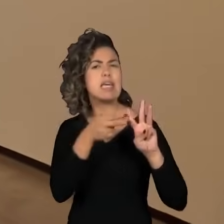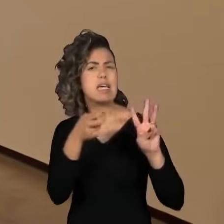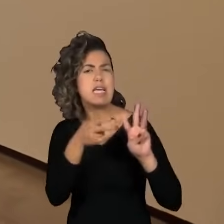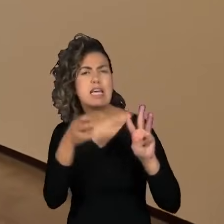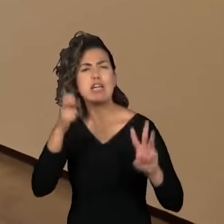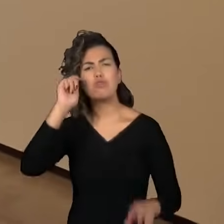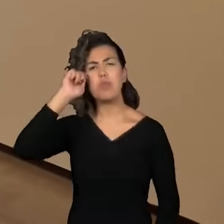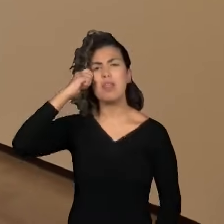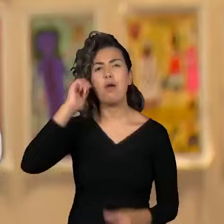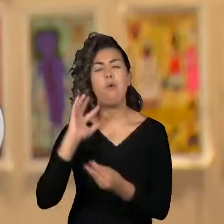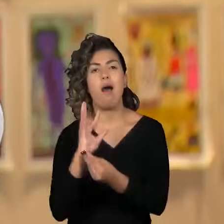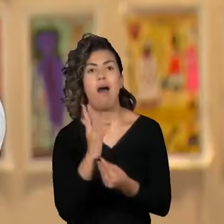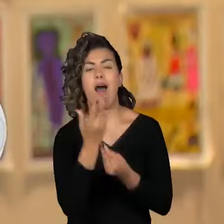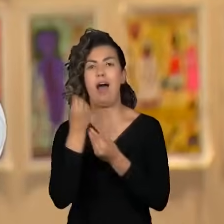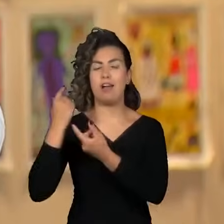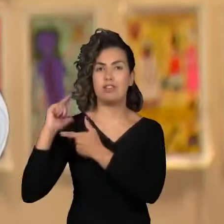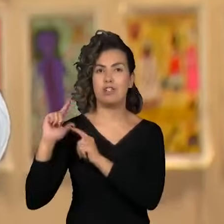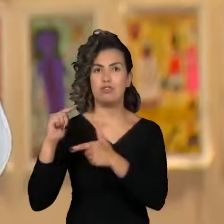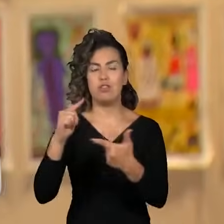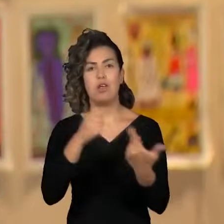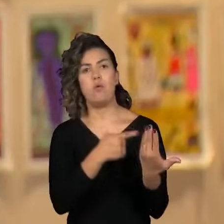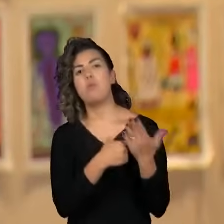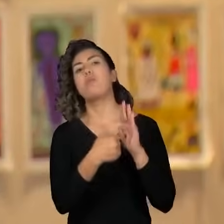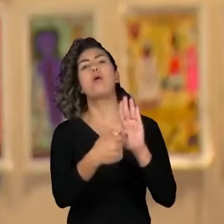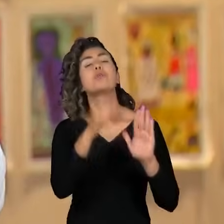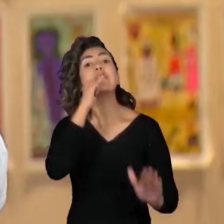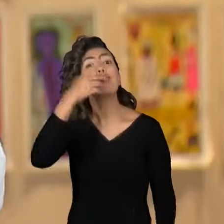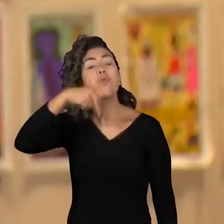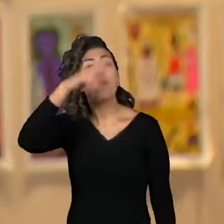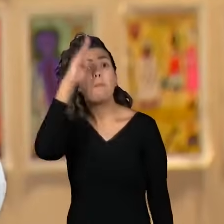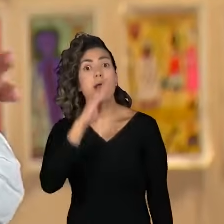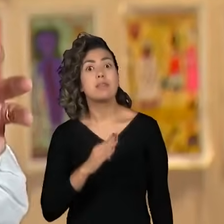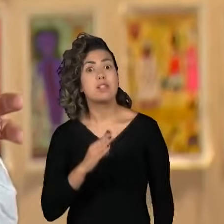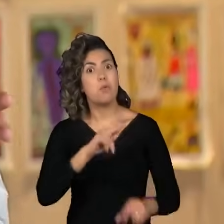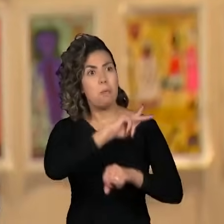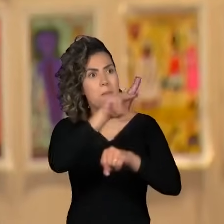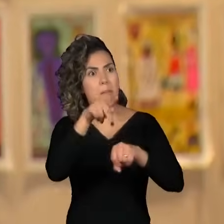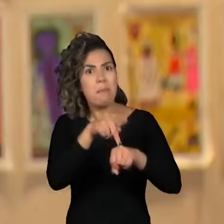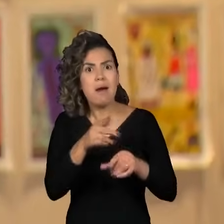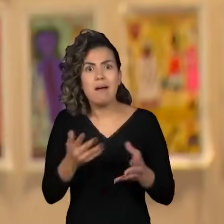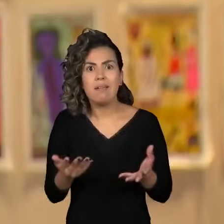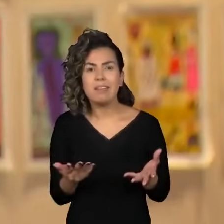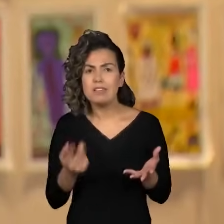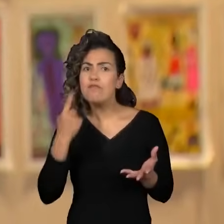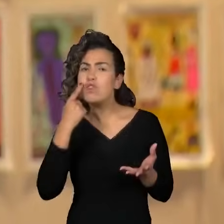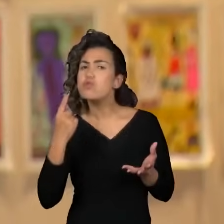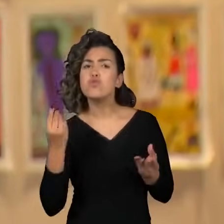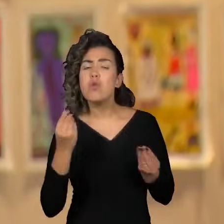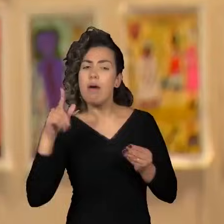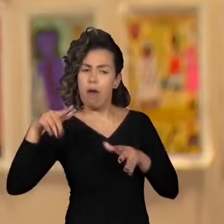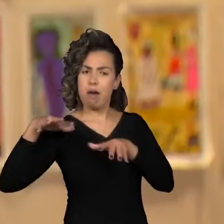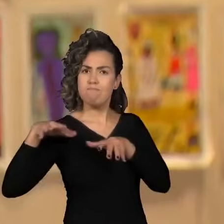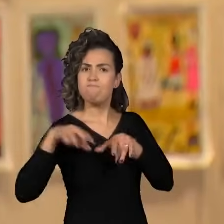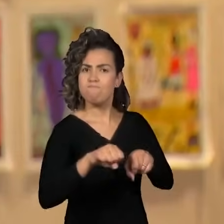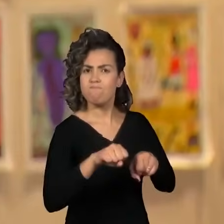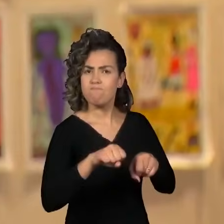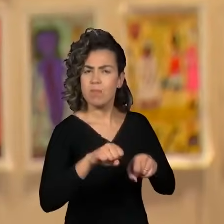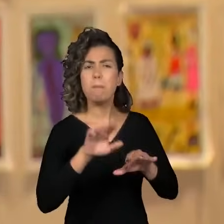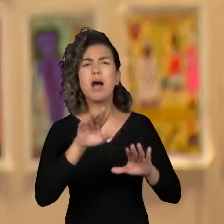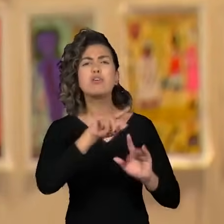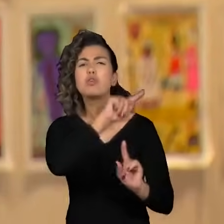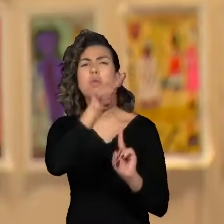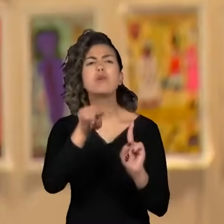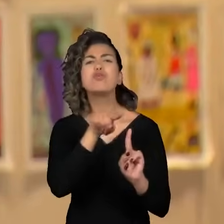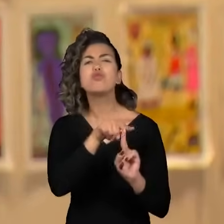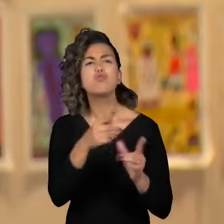Artes Populares. Essa ideia de país Brasil foi resultado de um processo colonial, cujo principal objetivo não era